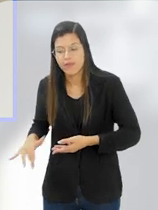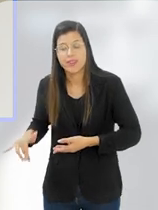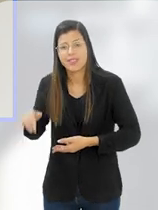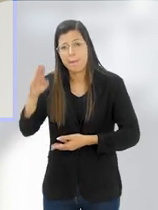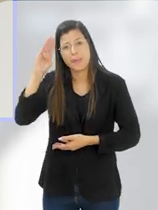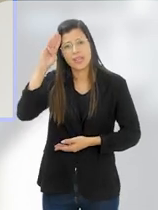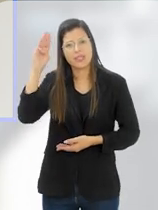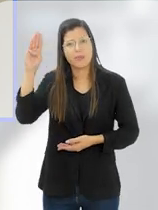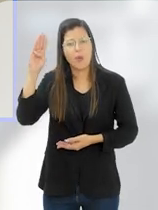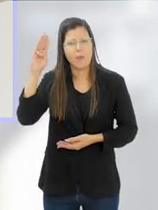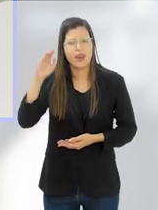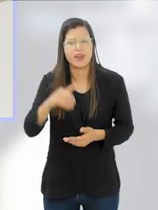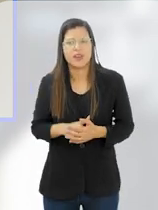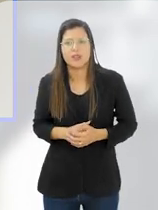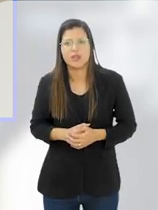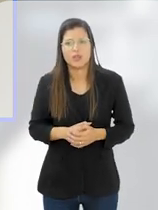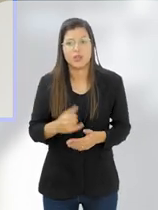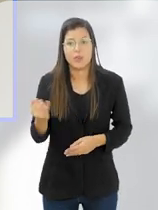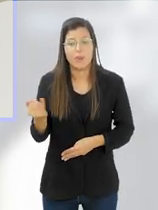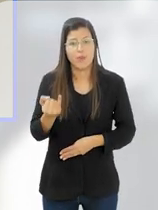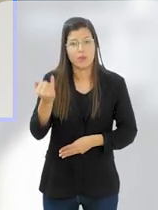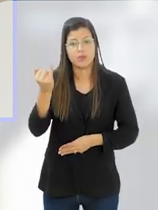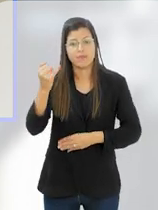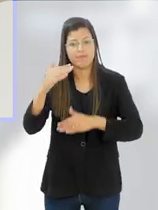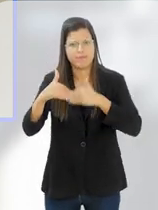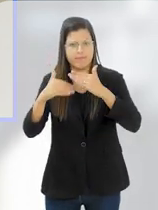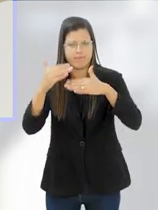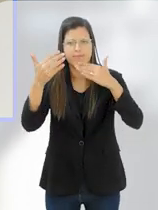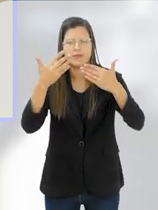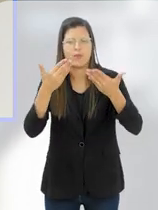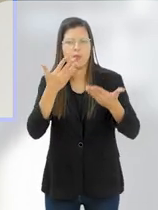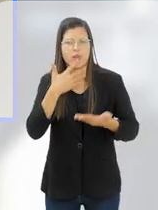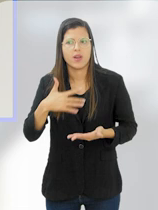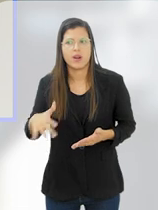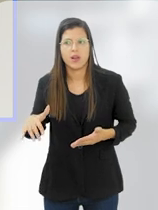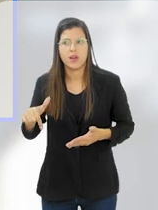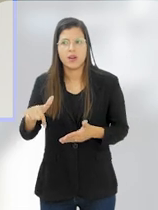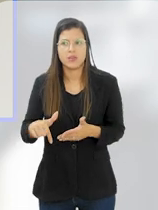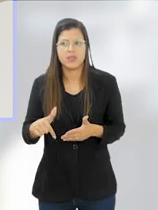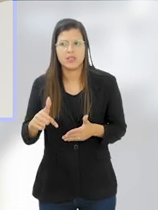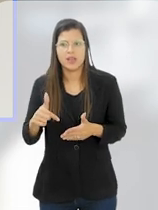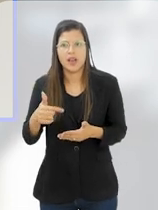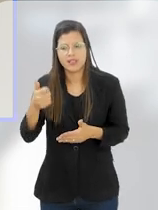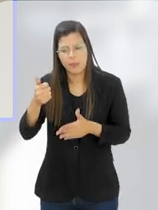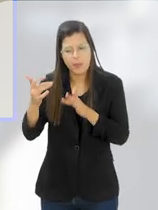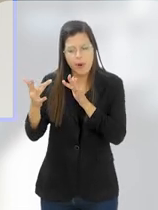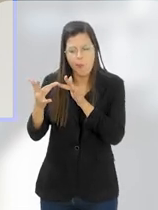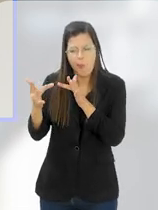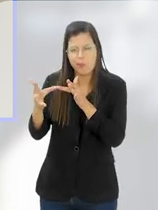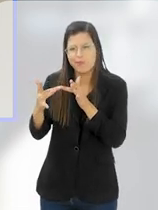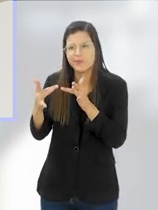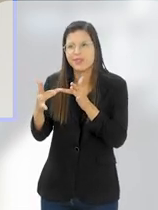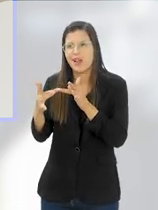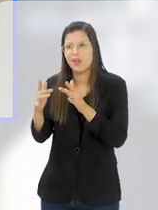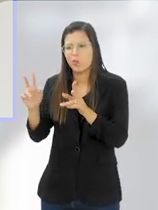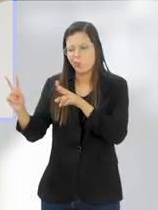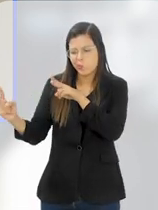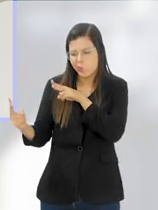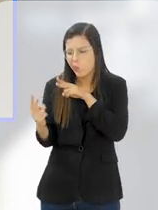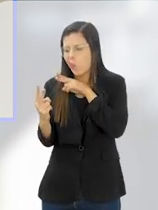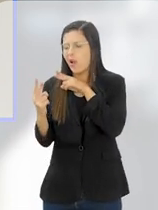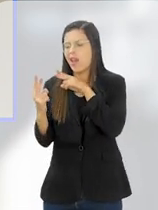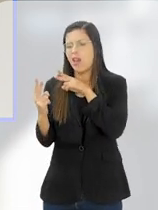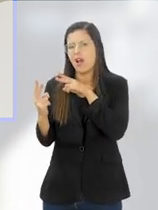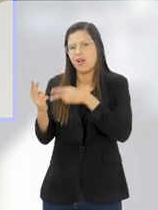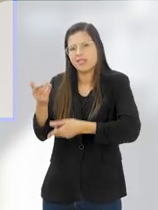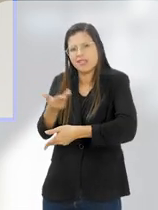especificamente, ainda mais a importância desse vínculo para o desenvolvimento da criança, né? O vínculo primário, o vínculo do olhar, do